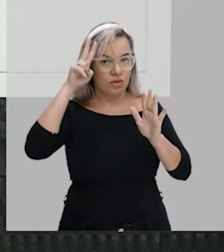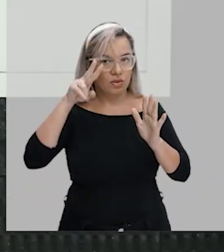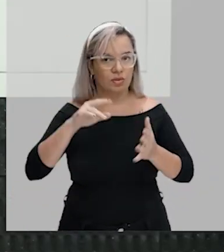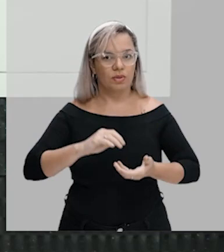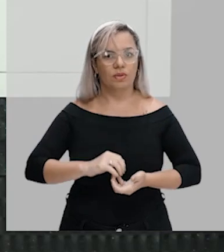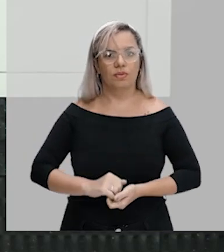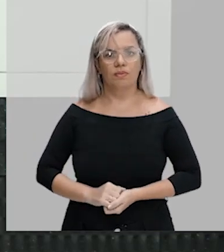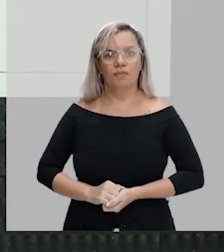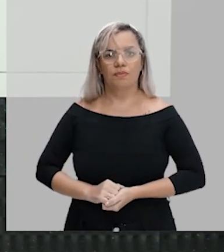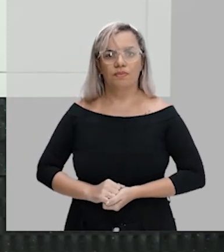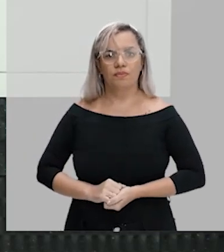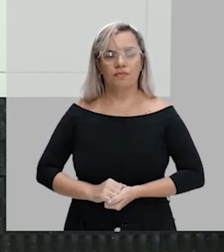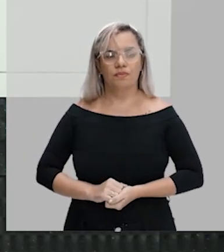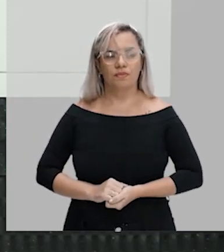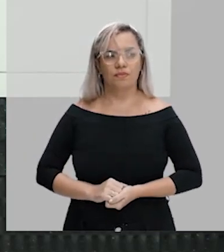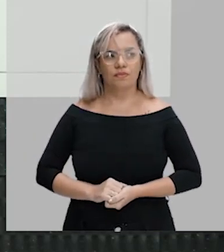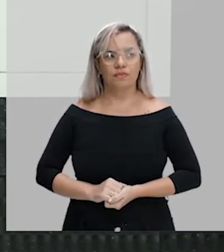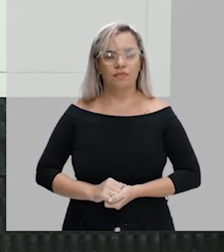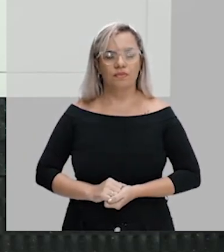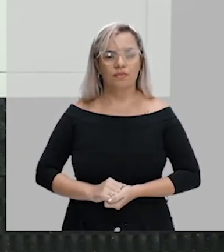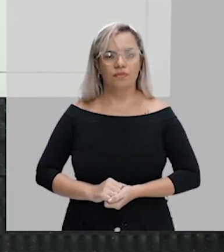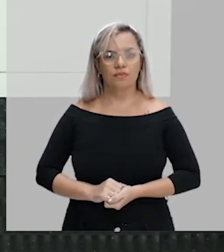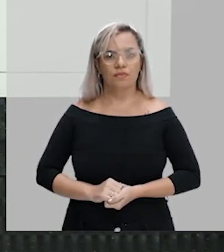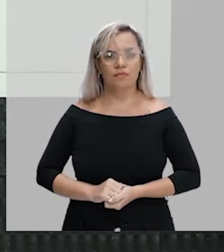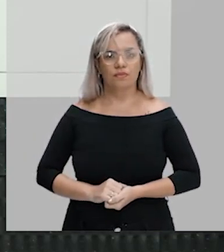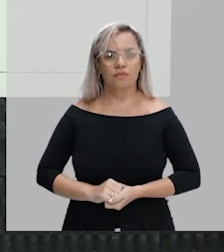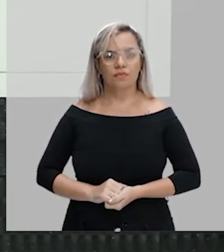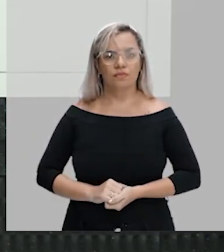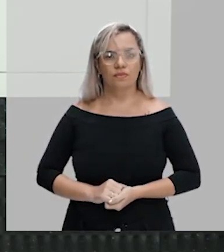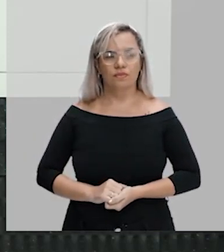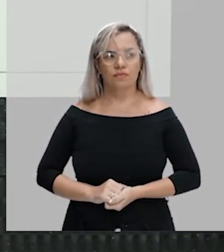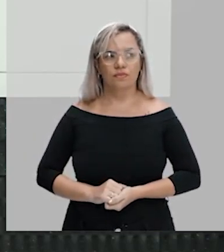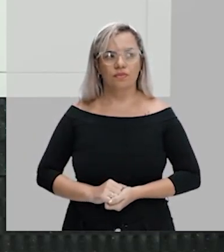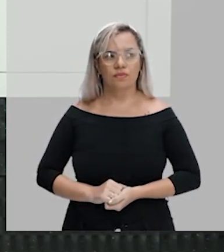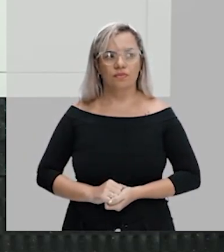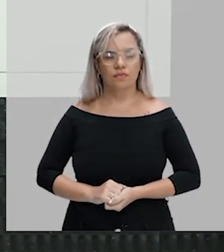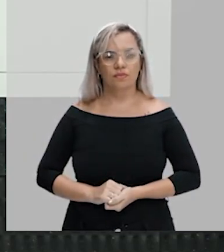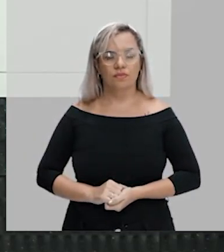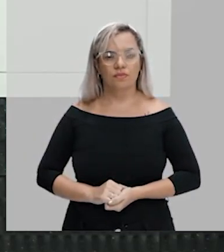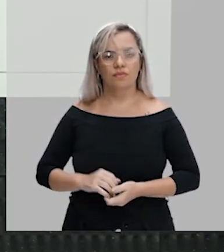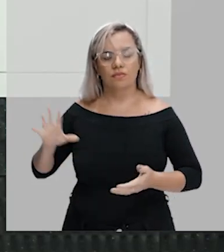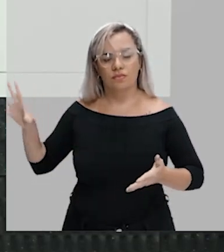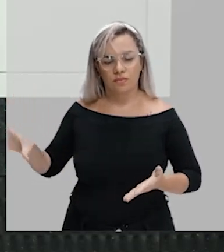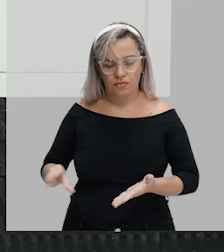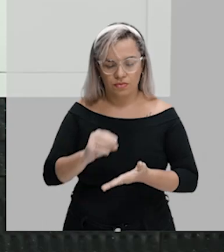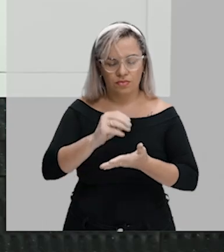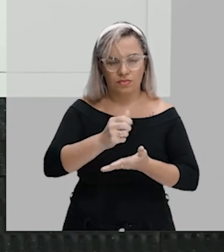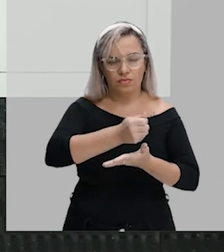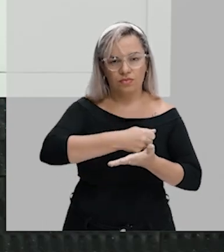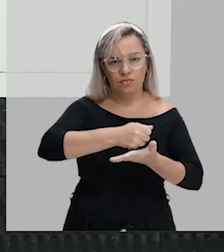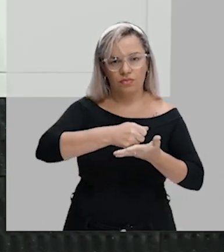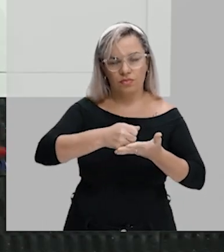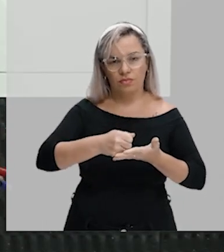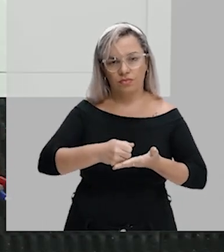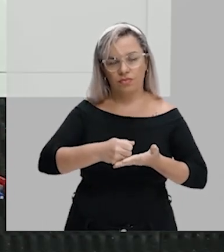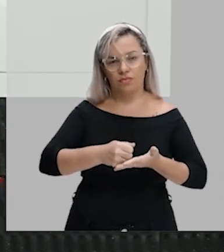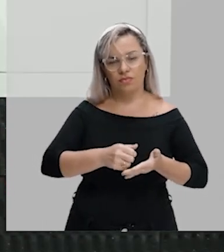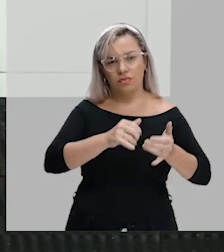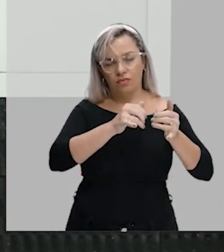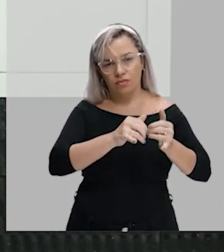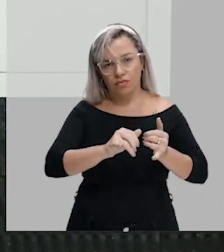onda, ok? Então onda, você pode até fazer sua anotação aí. Onda é